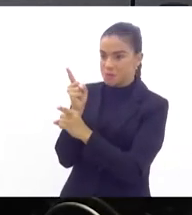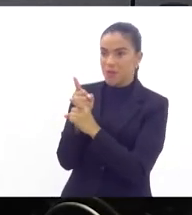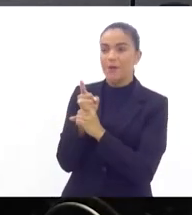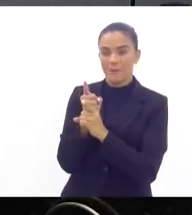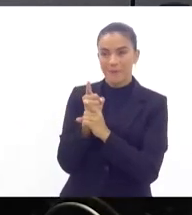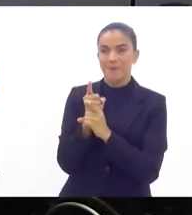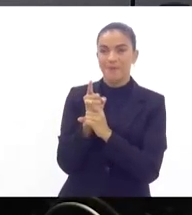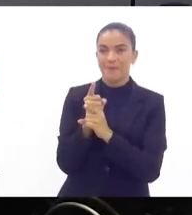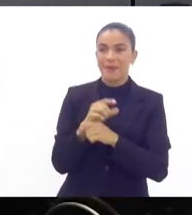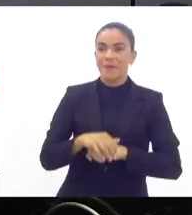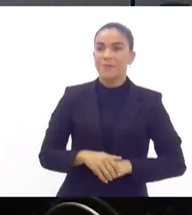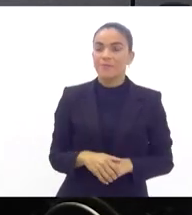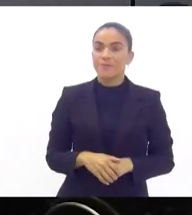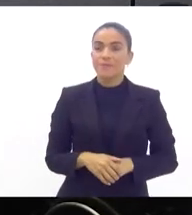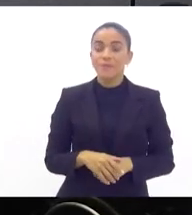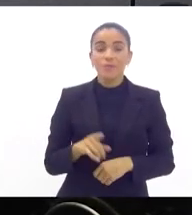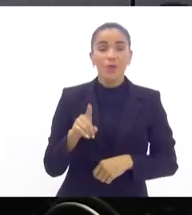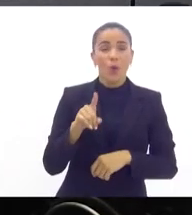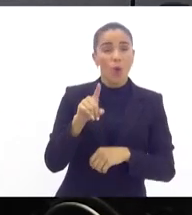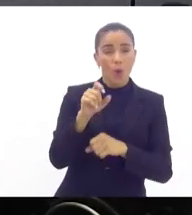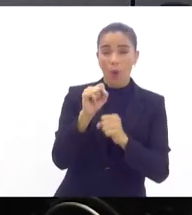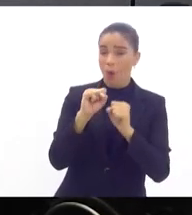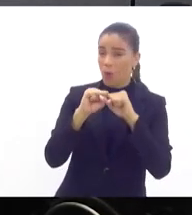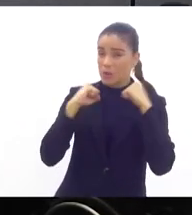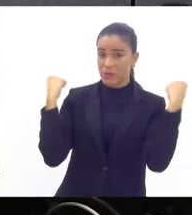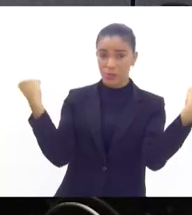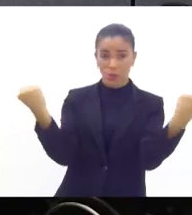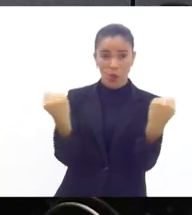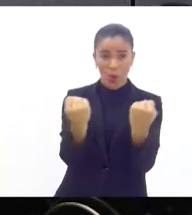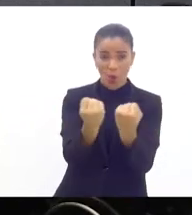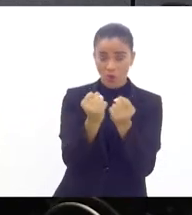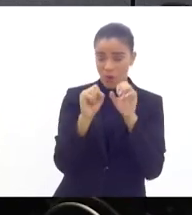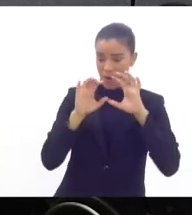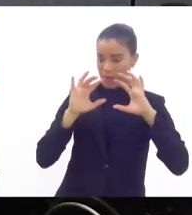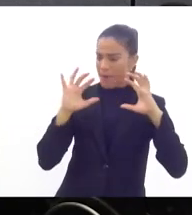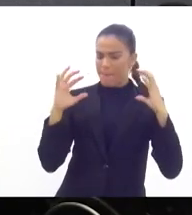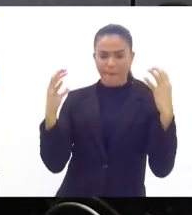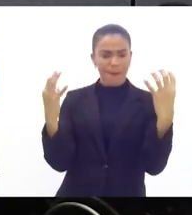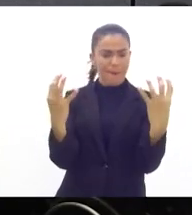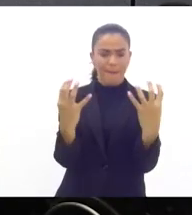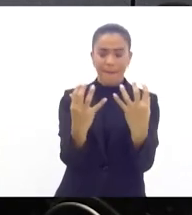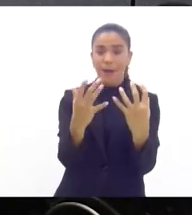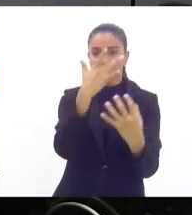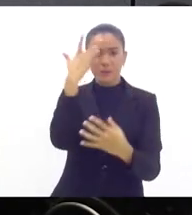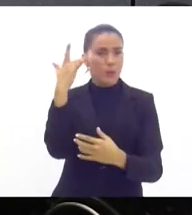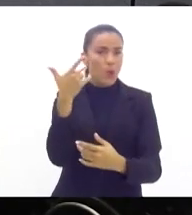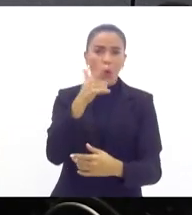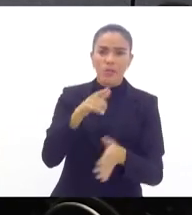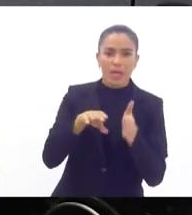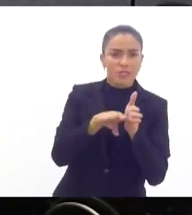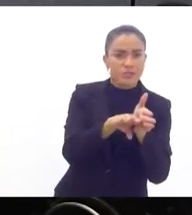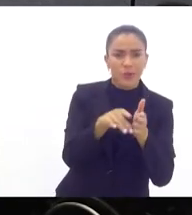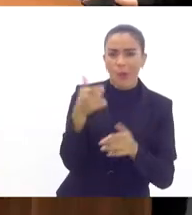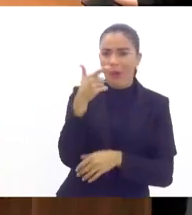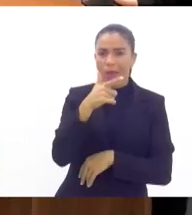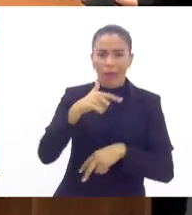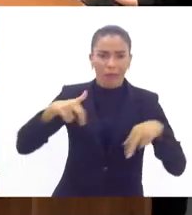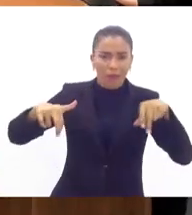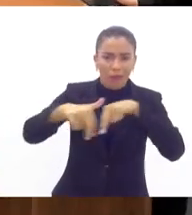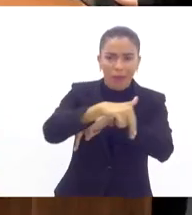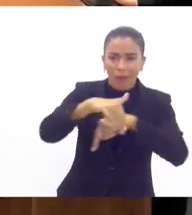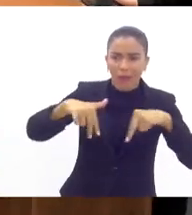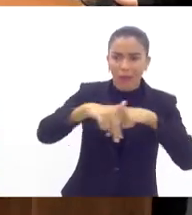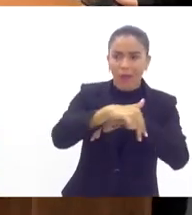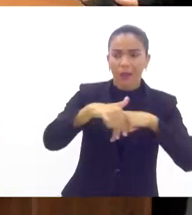dia a dia mesmo na concessão O entorno é caótico as pessoas não conseguem estacionar não conseguem circular não conseguem caminhar